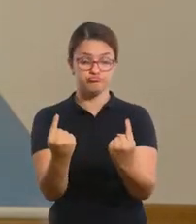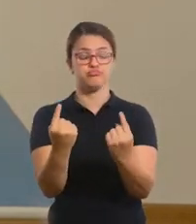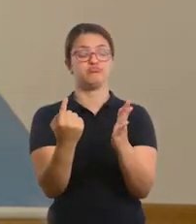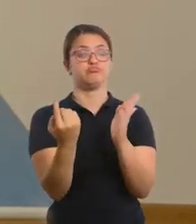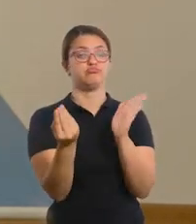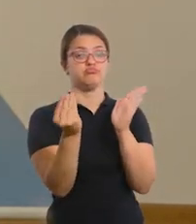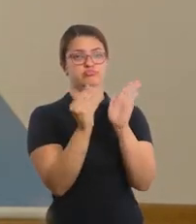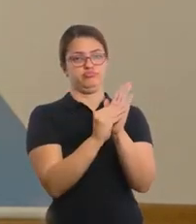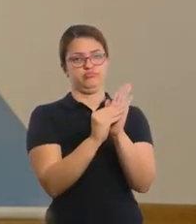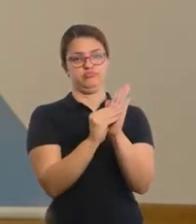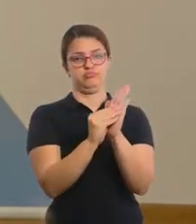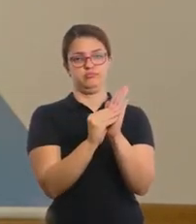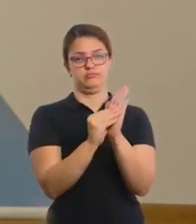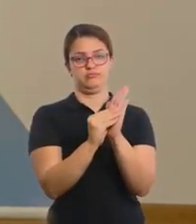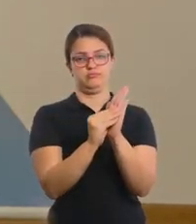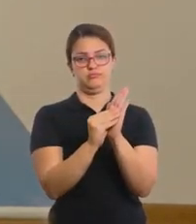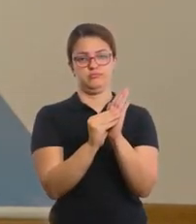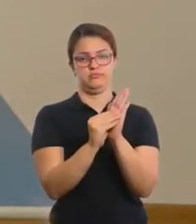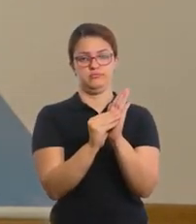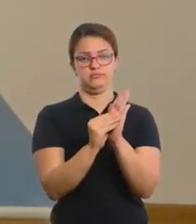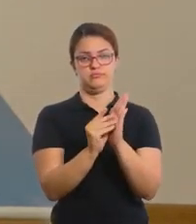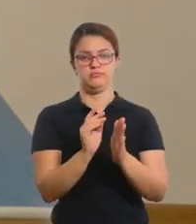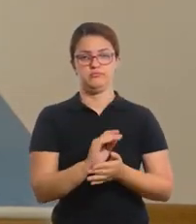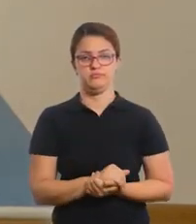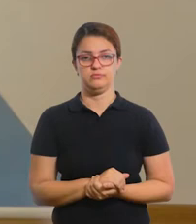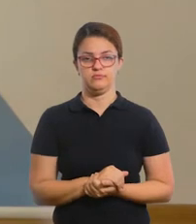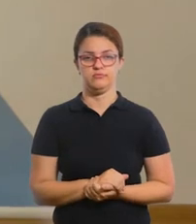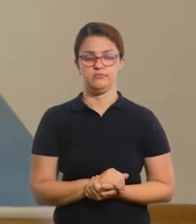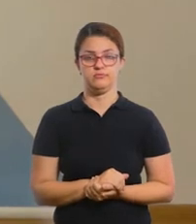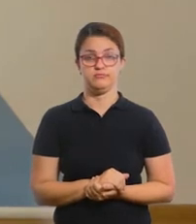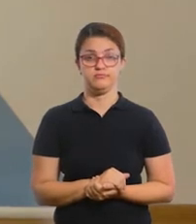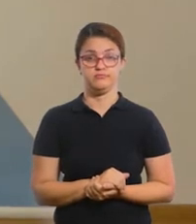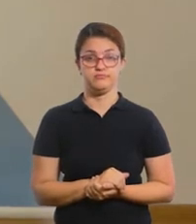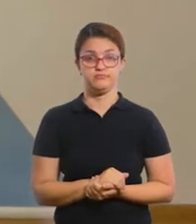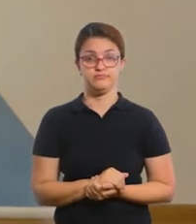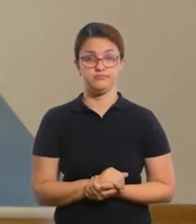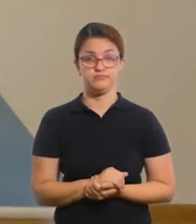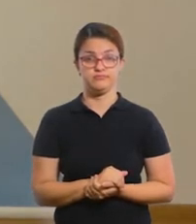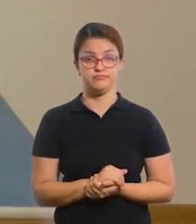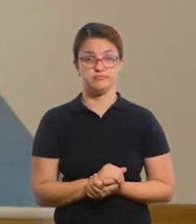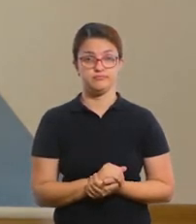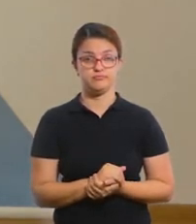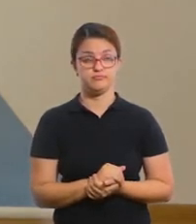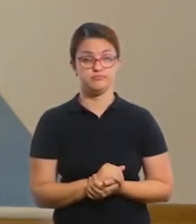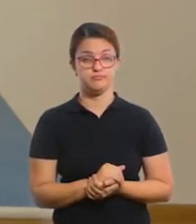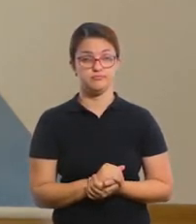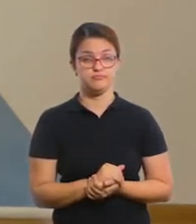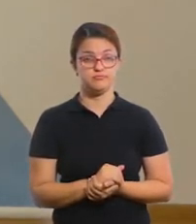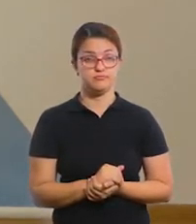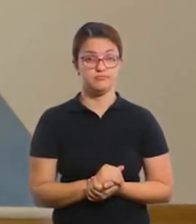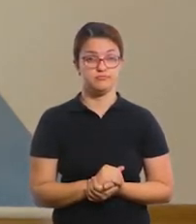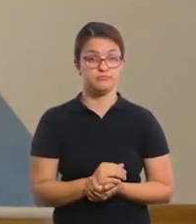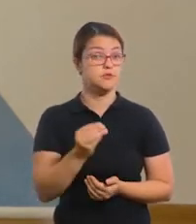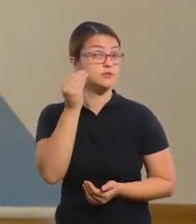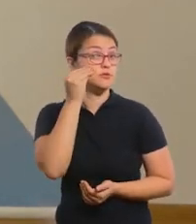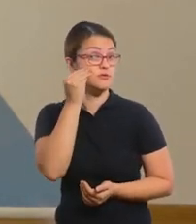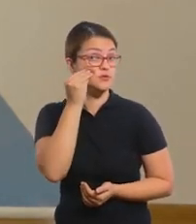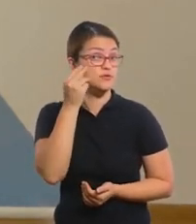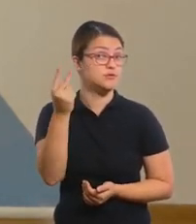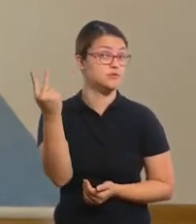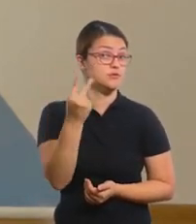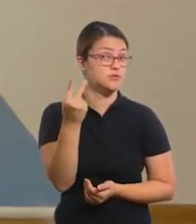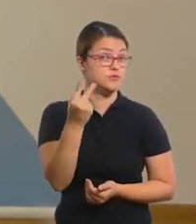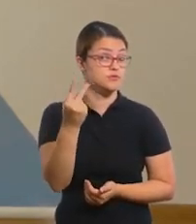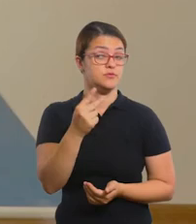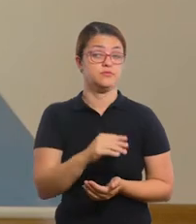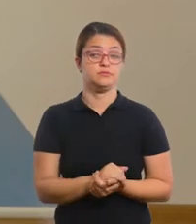vai colocar 8 pinos. Certo? Aí no segundo arremesso, ela vai fazer a